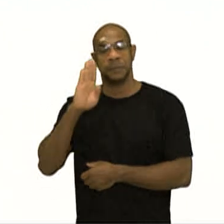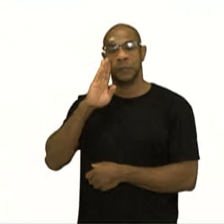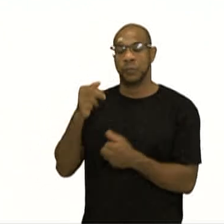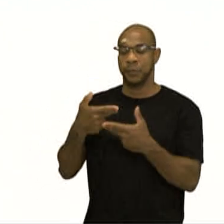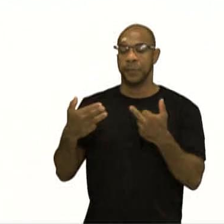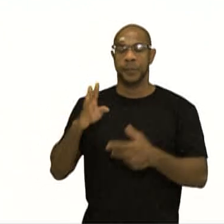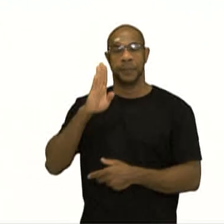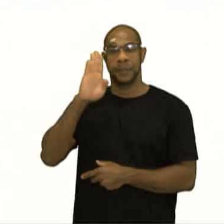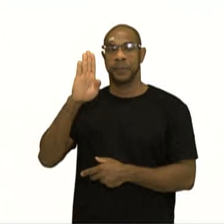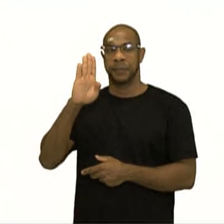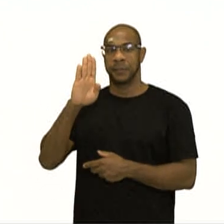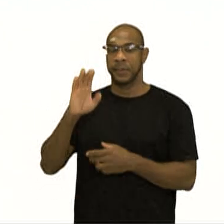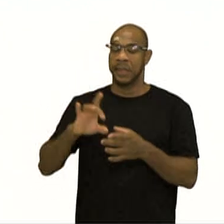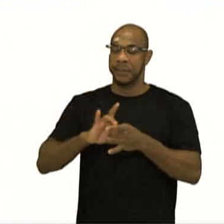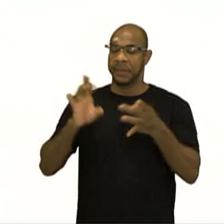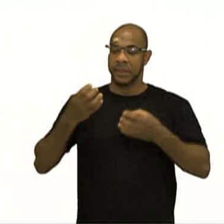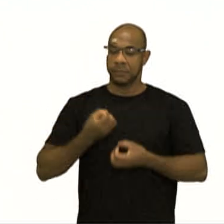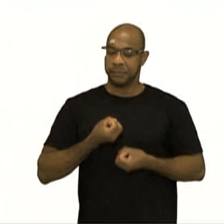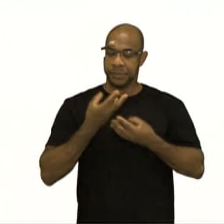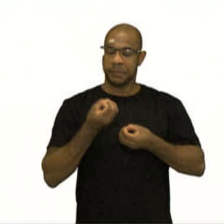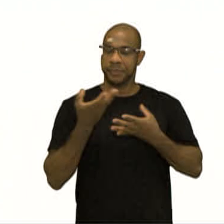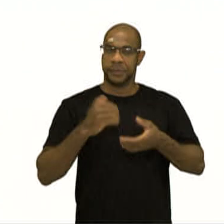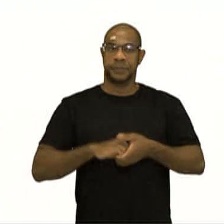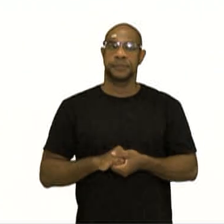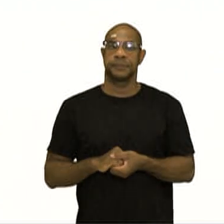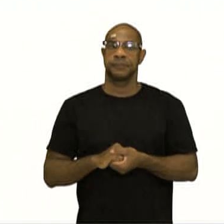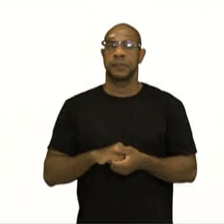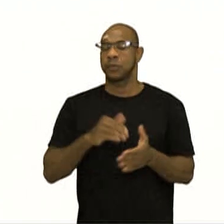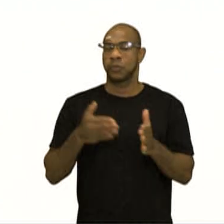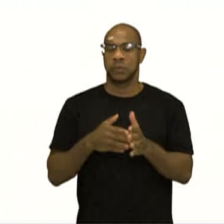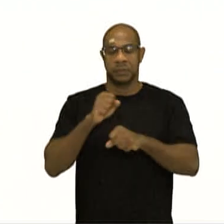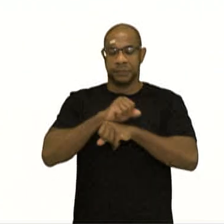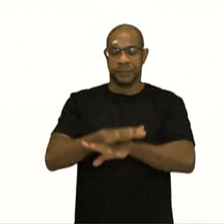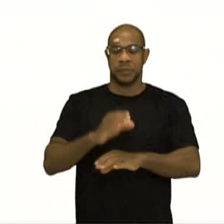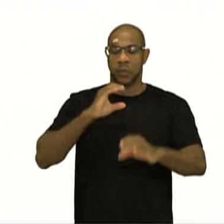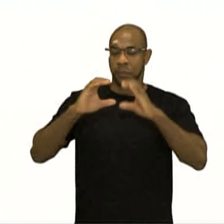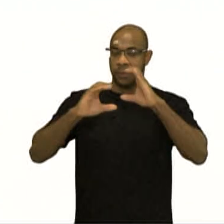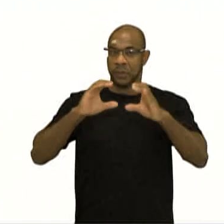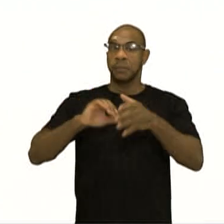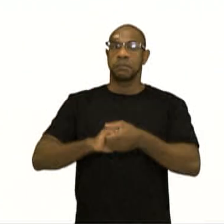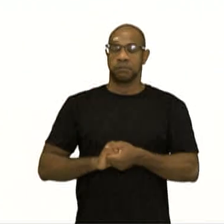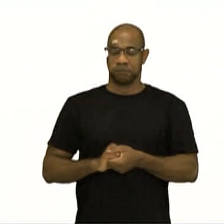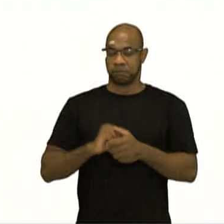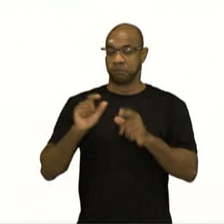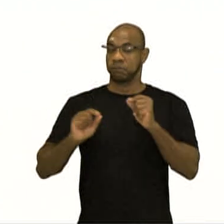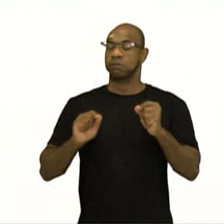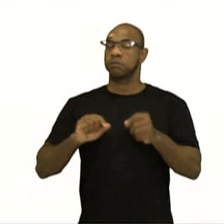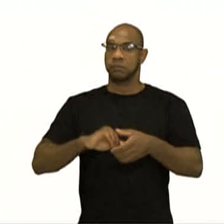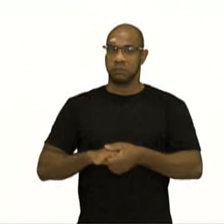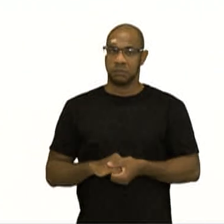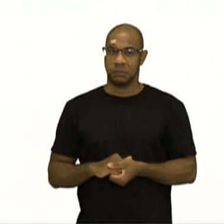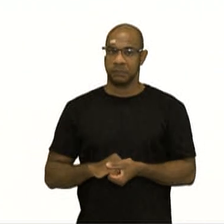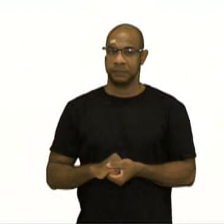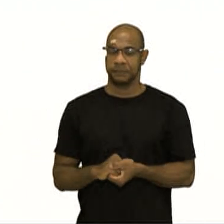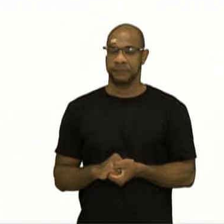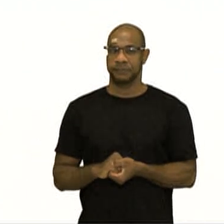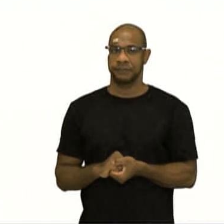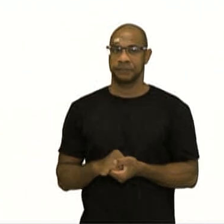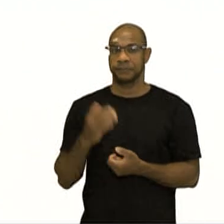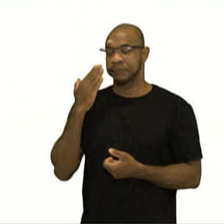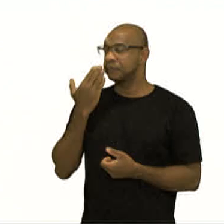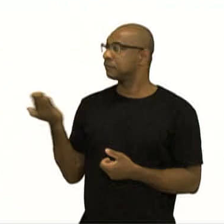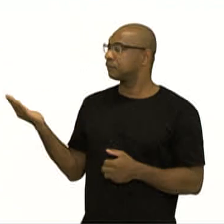para a liberdade de imprensa em todas as plataformas, né, de comunicação seria Promoting the Safety of Journalists